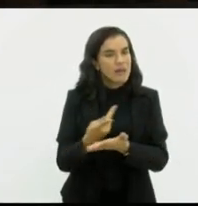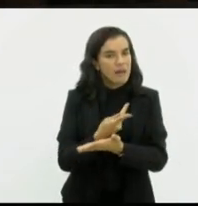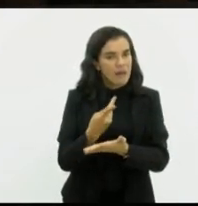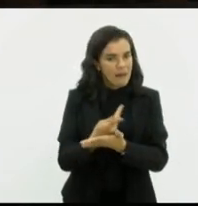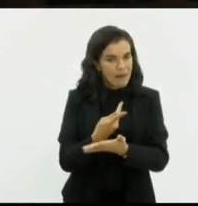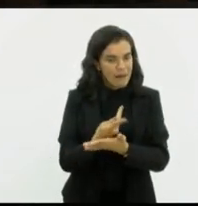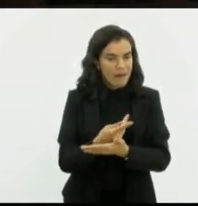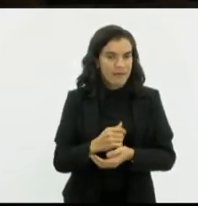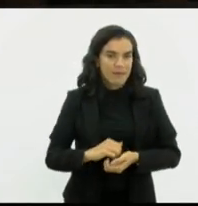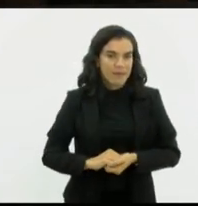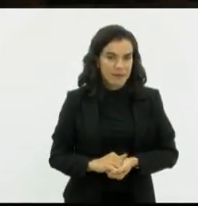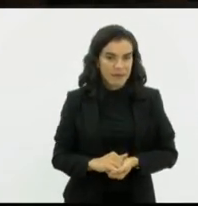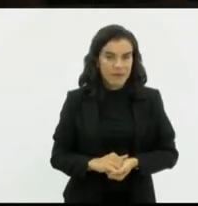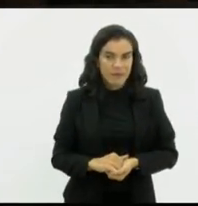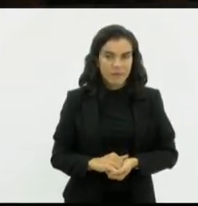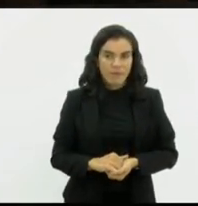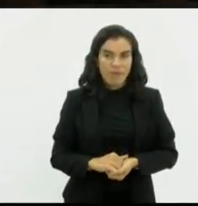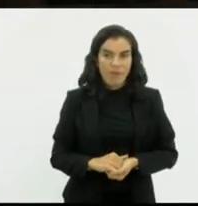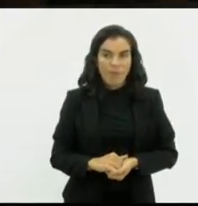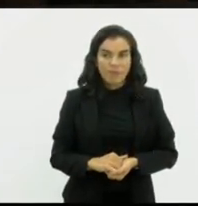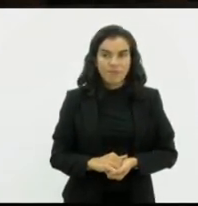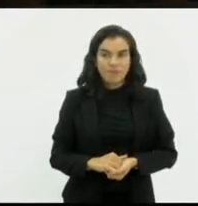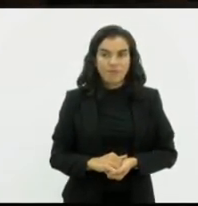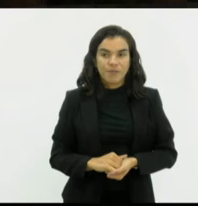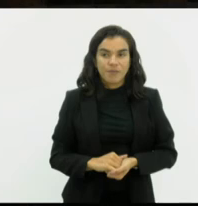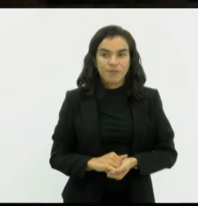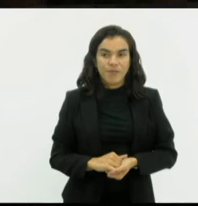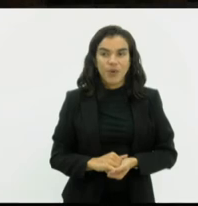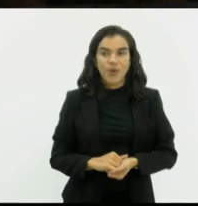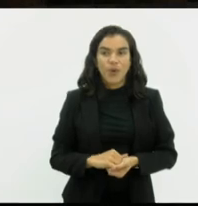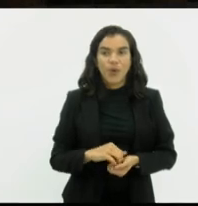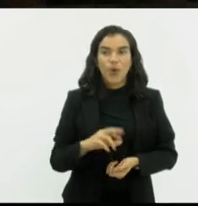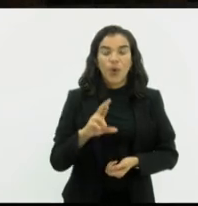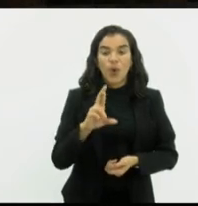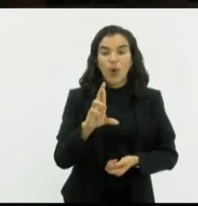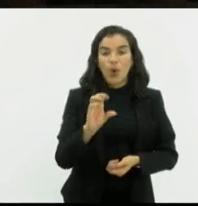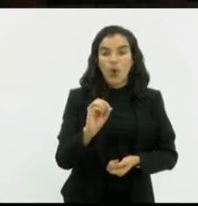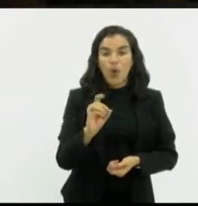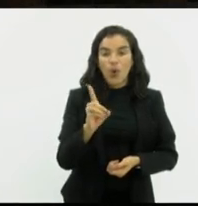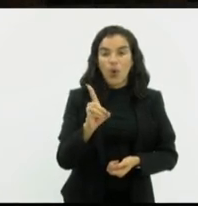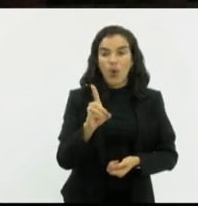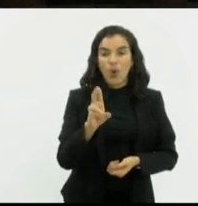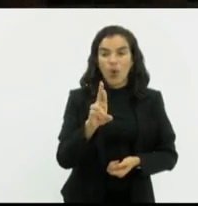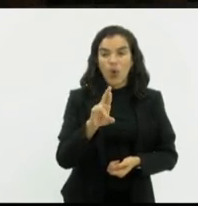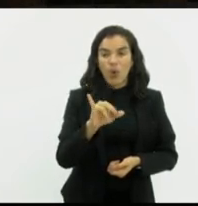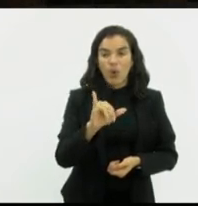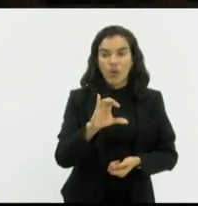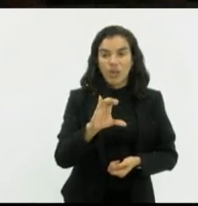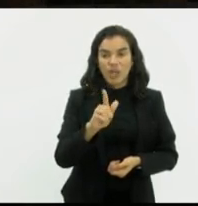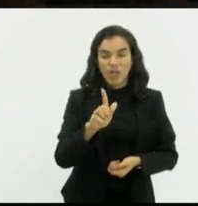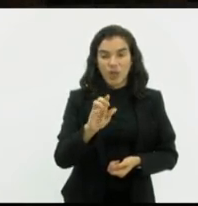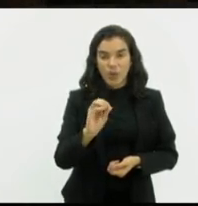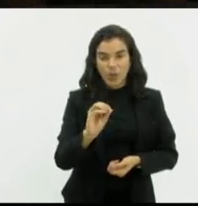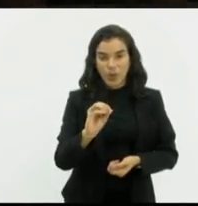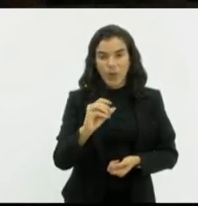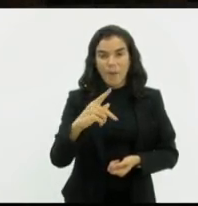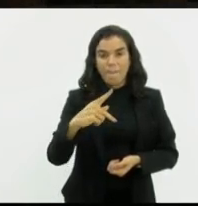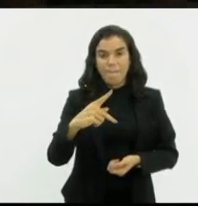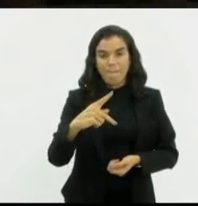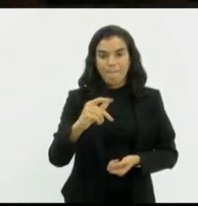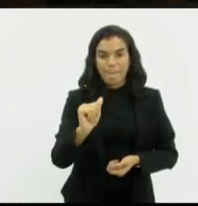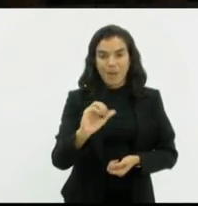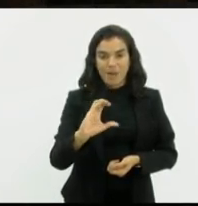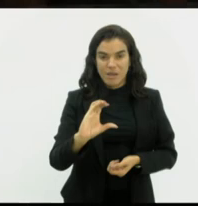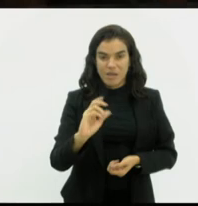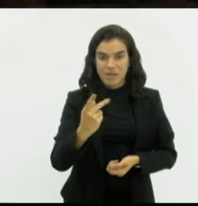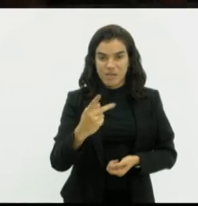tudo no Brasil. O Capacheco, perdão, o Rodrigo Pacheco, mas pode chamar de Capacheco, porque aqui não é um capacho,